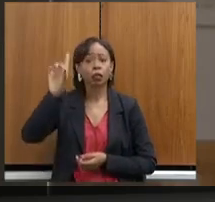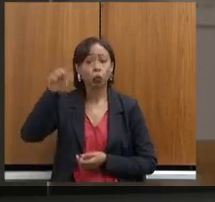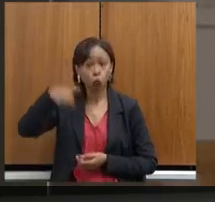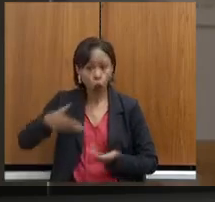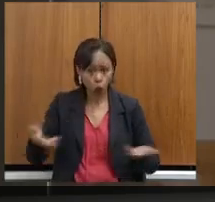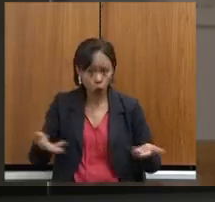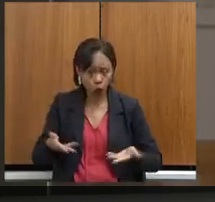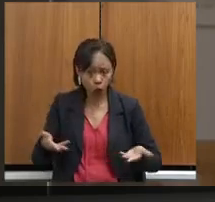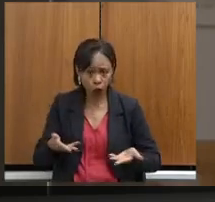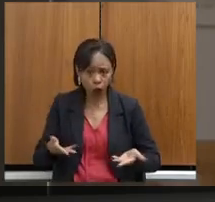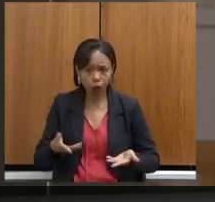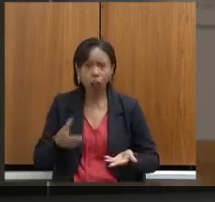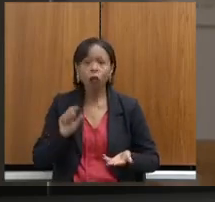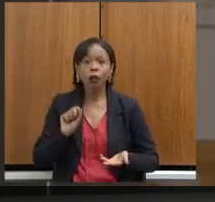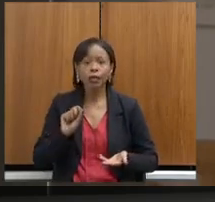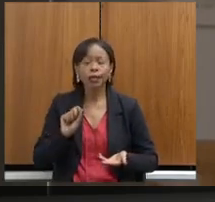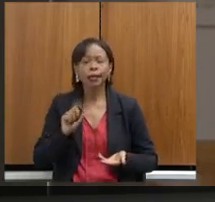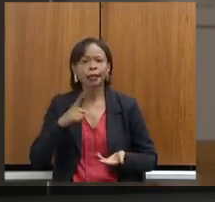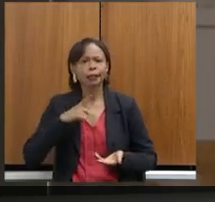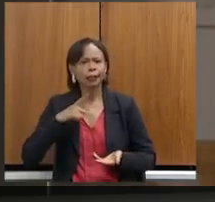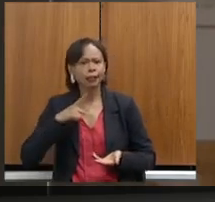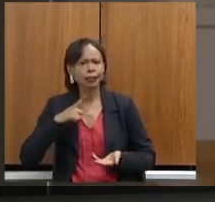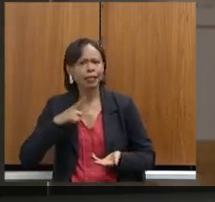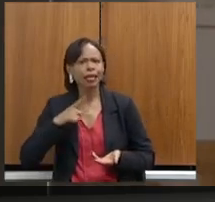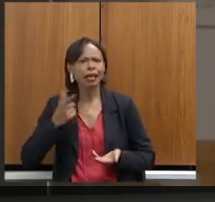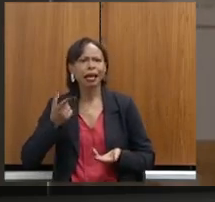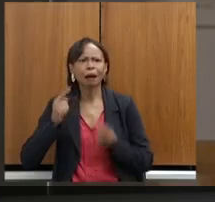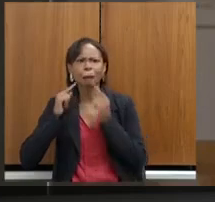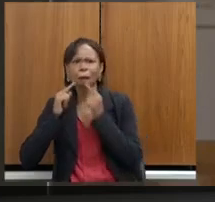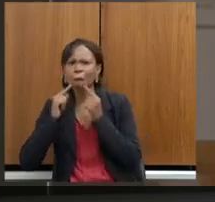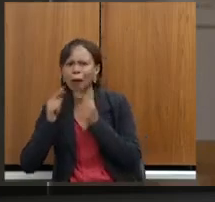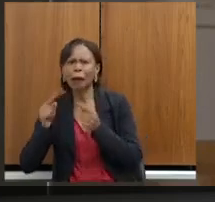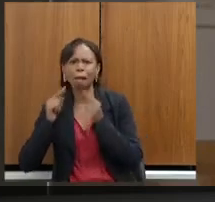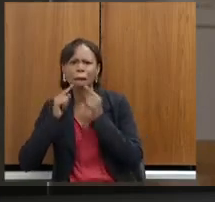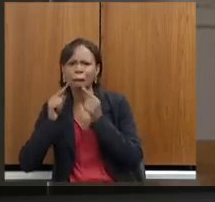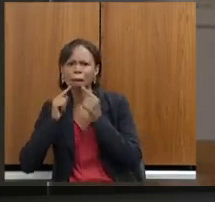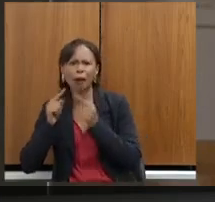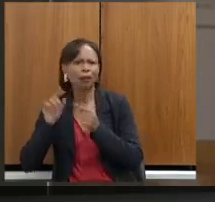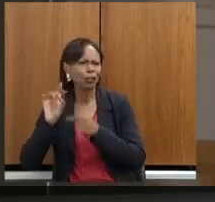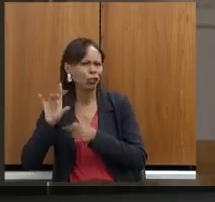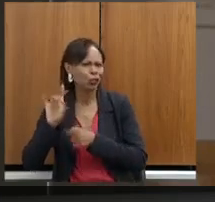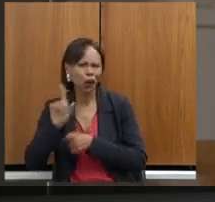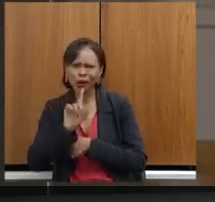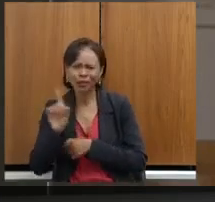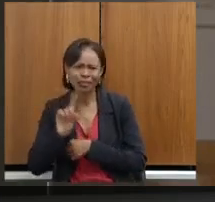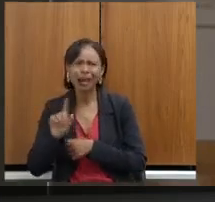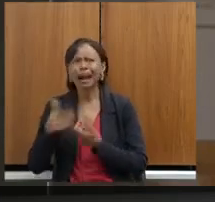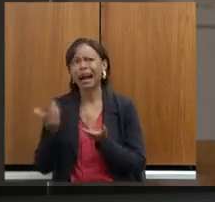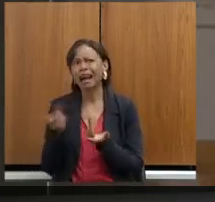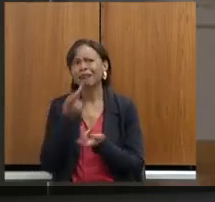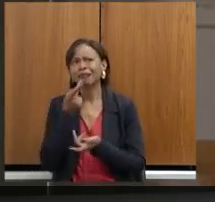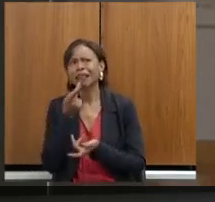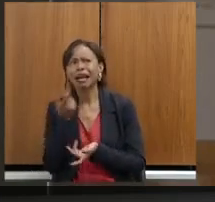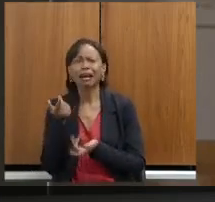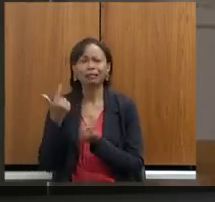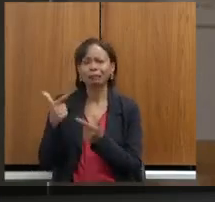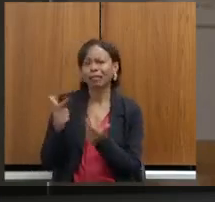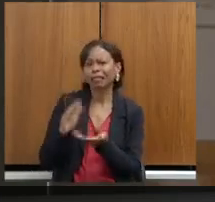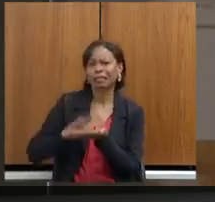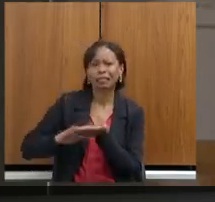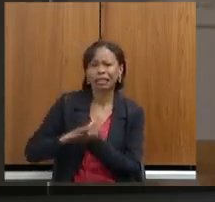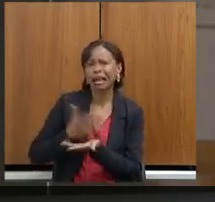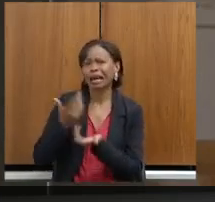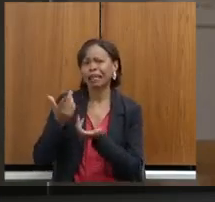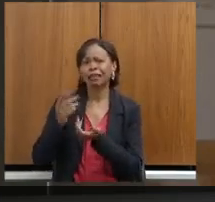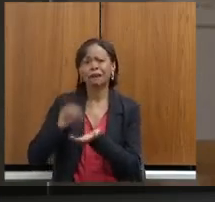hoje nós não temos apenas motivos para reclamarmos reclamarmos E falarmos que não temos nada né